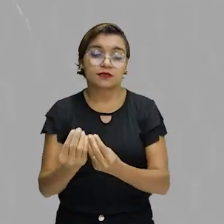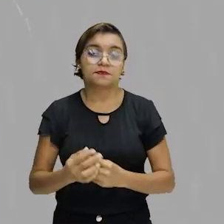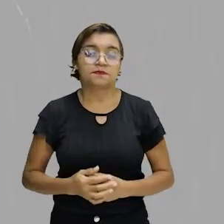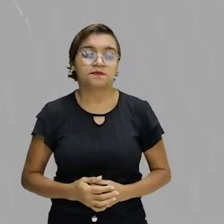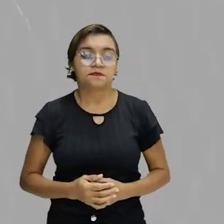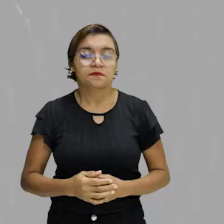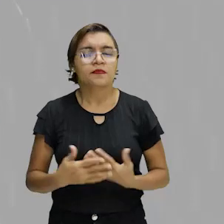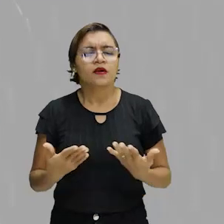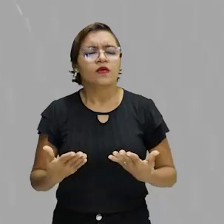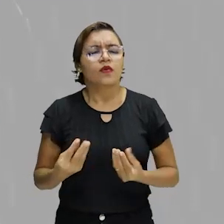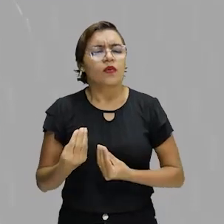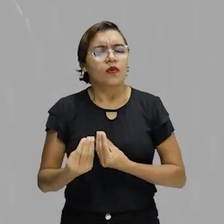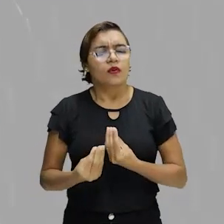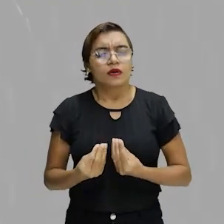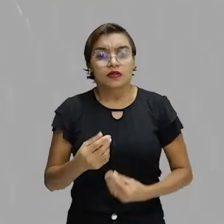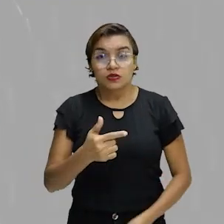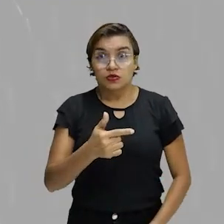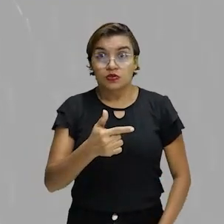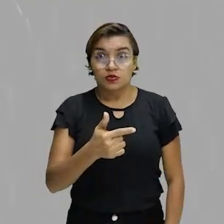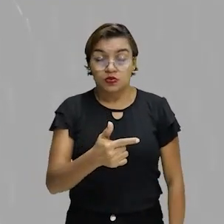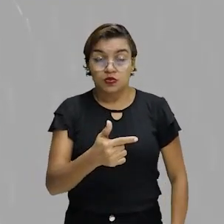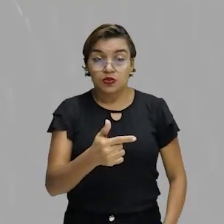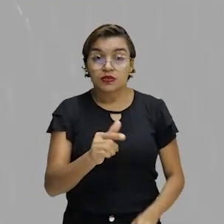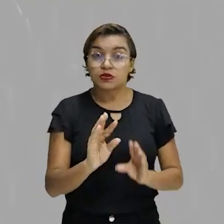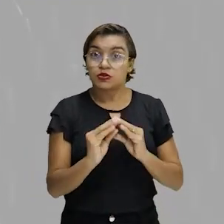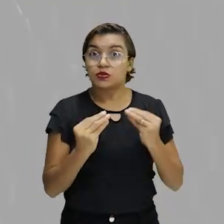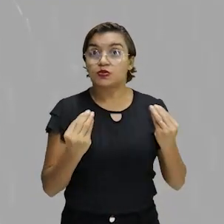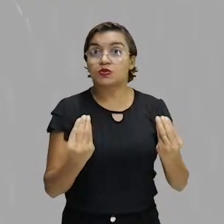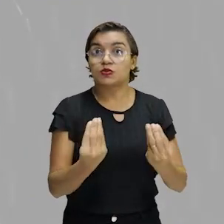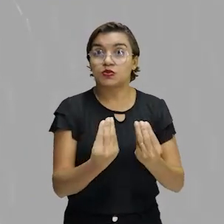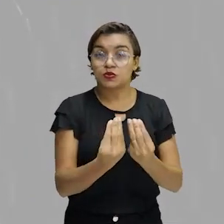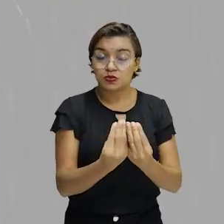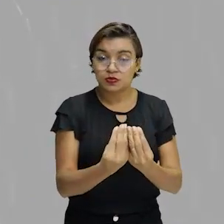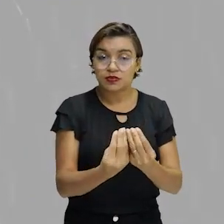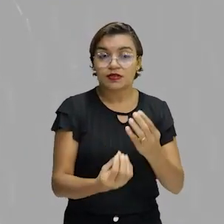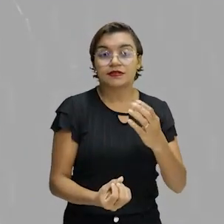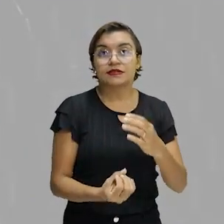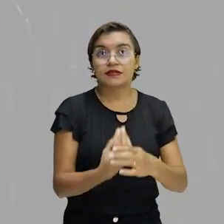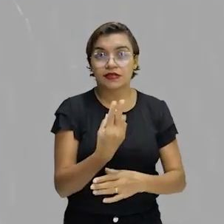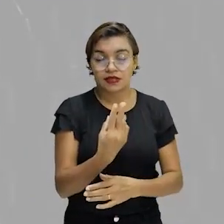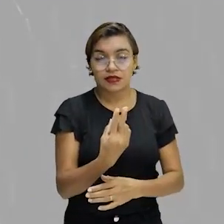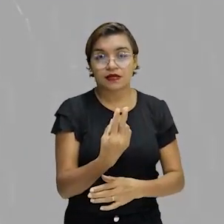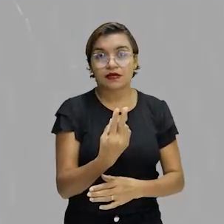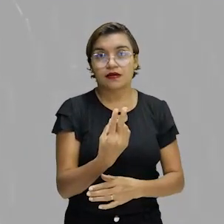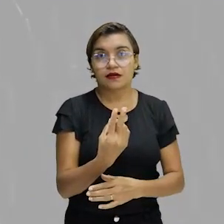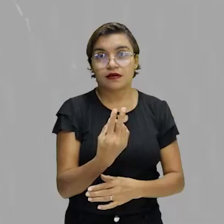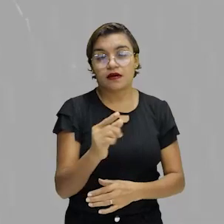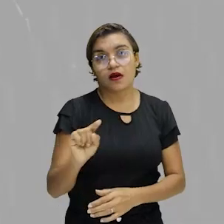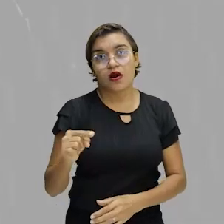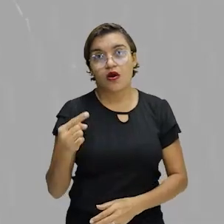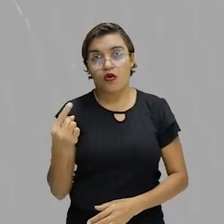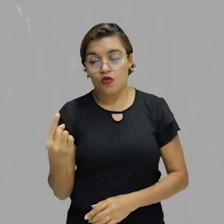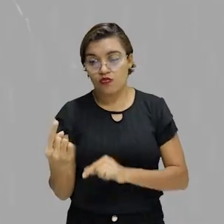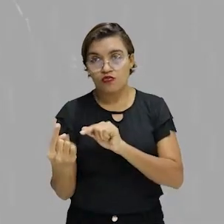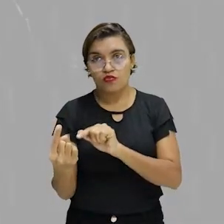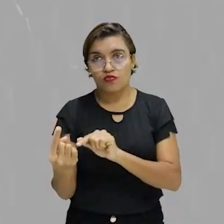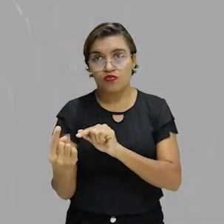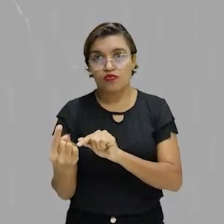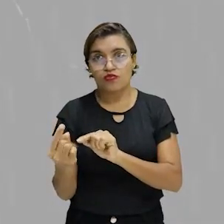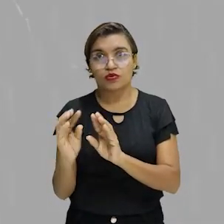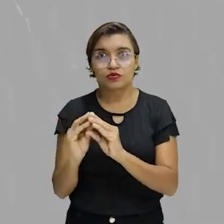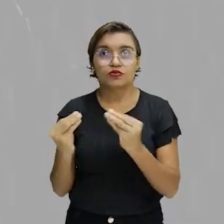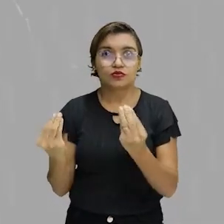situação é duas substâncias gerando duas ou mais gerando uma única um